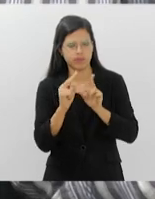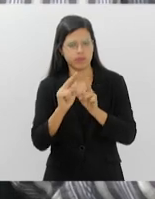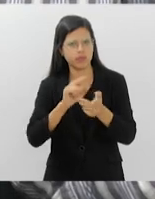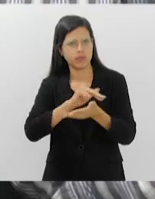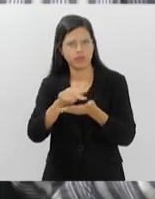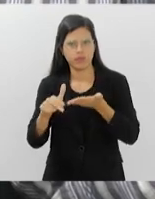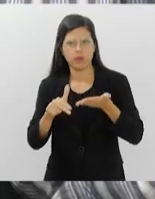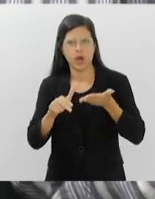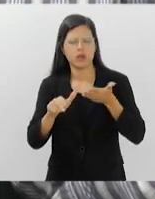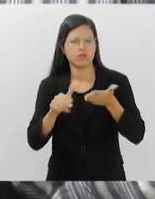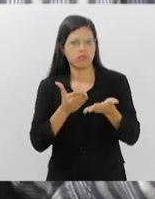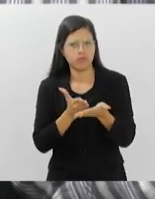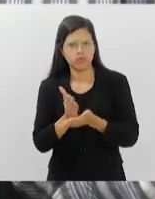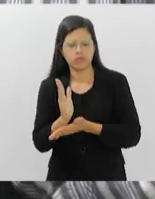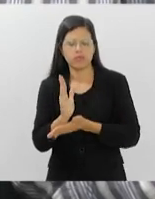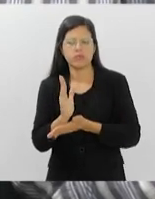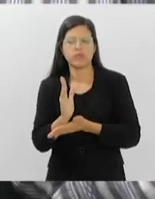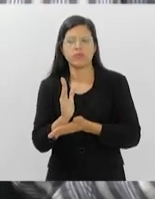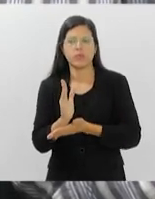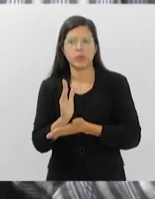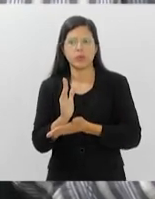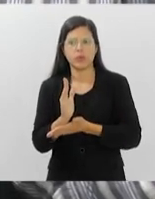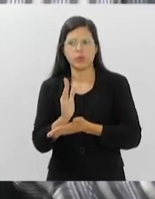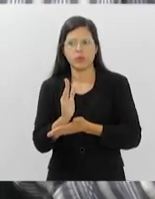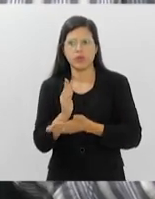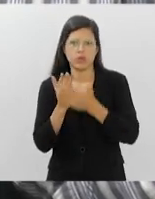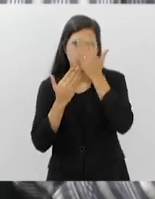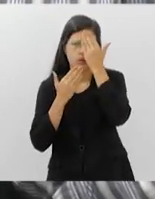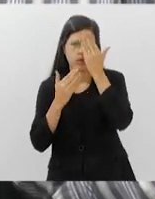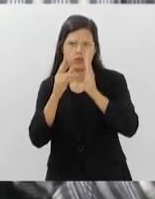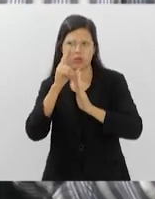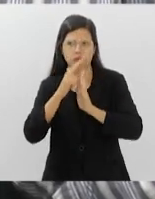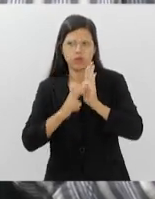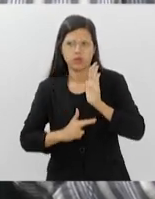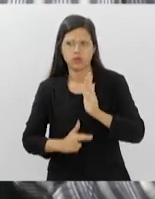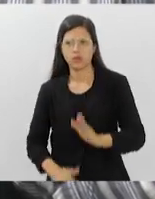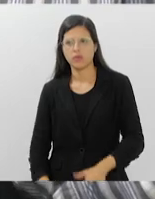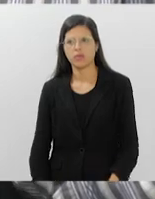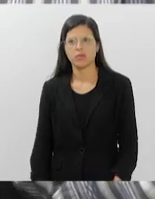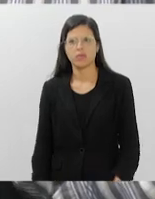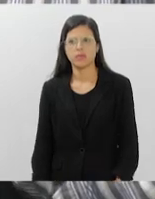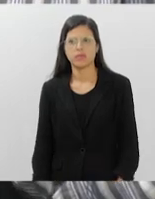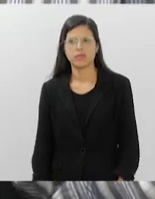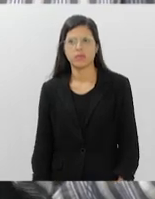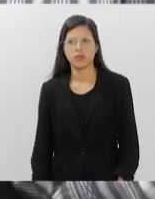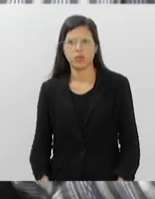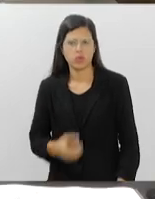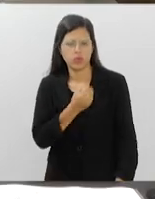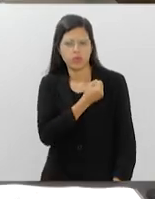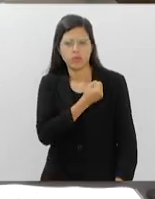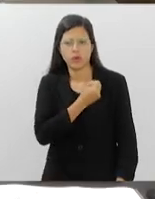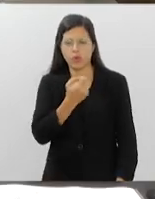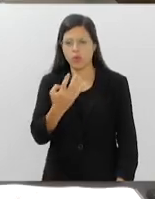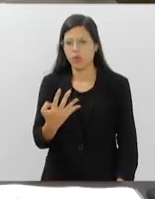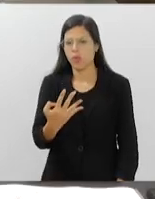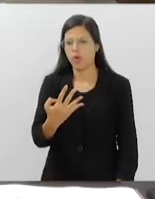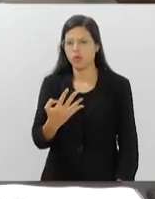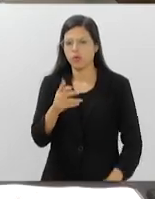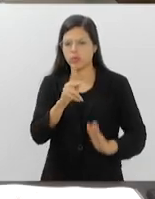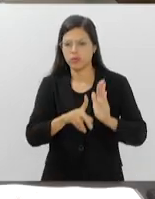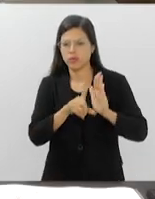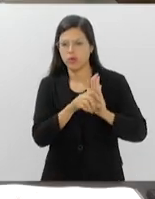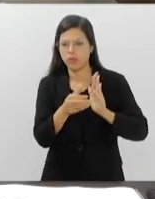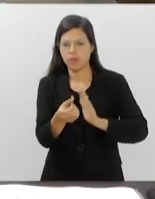foram aprovadas, pelo que agradeço a relatoria. Passemos então ao item 4 da pauta, projeto